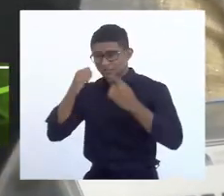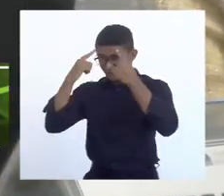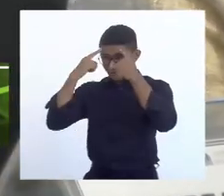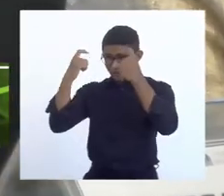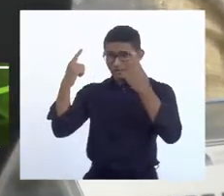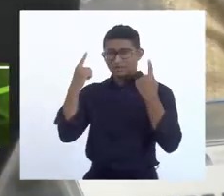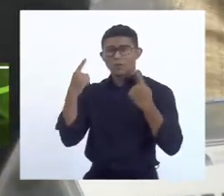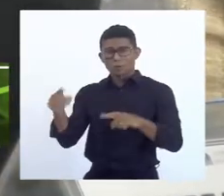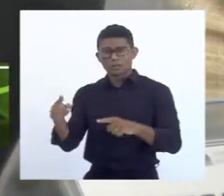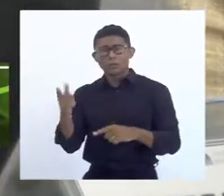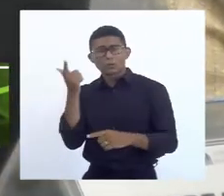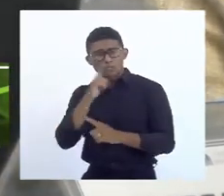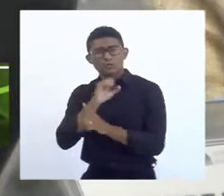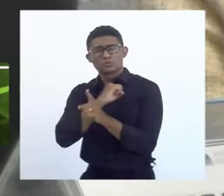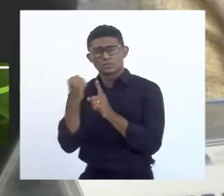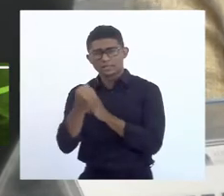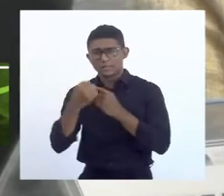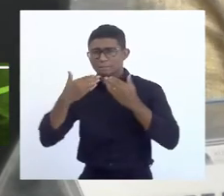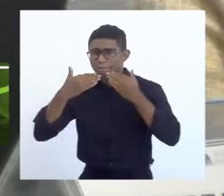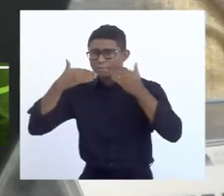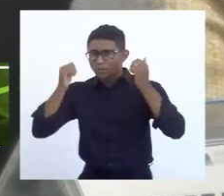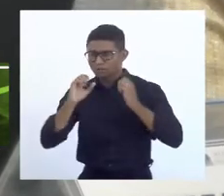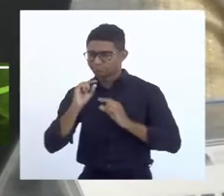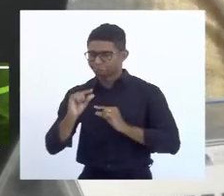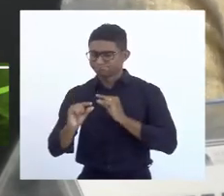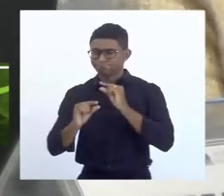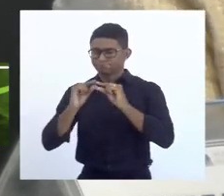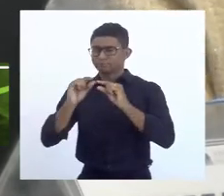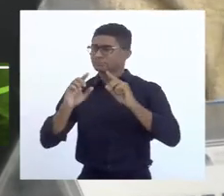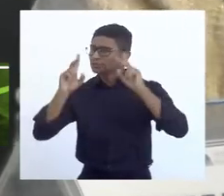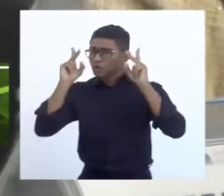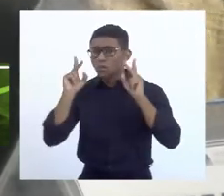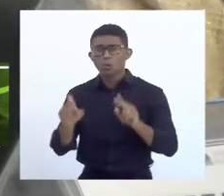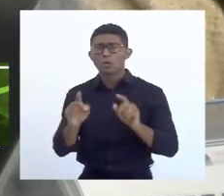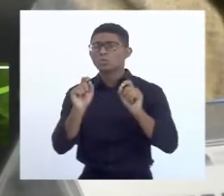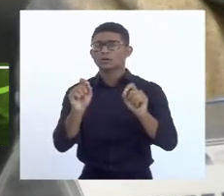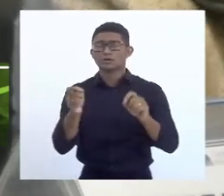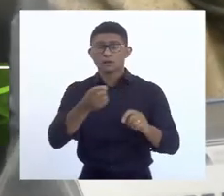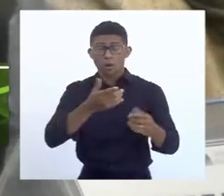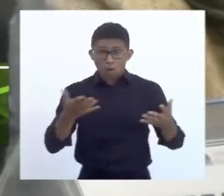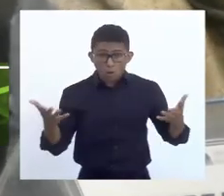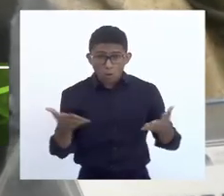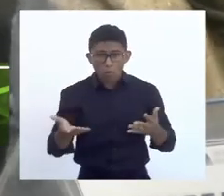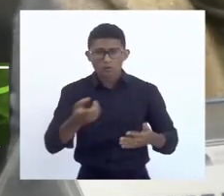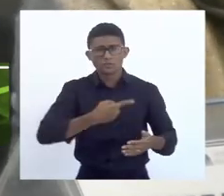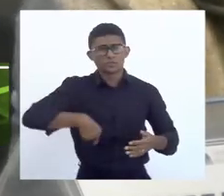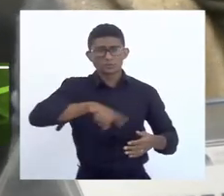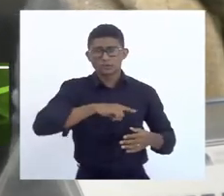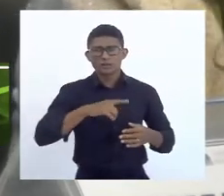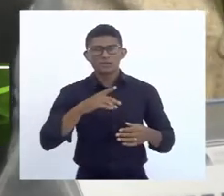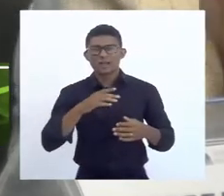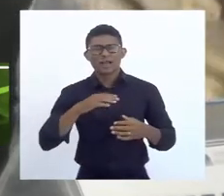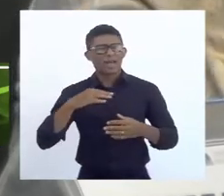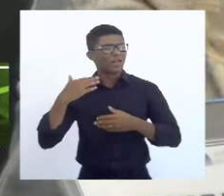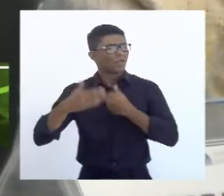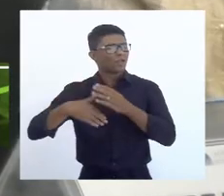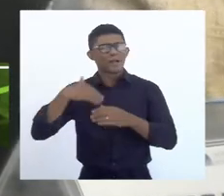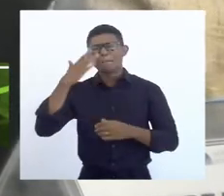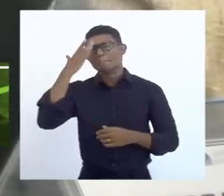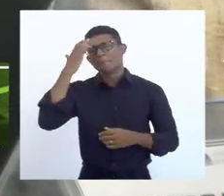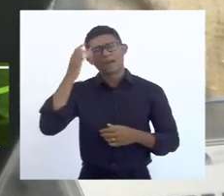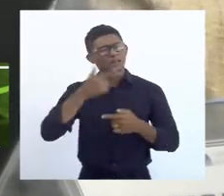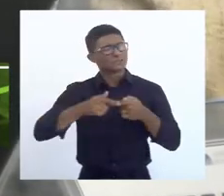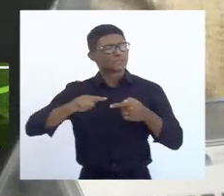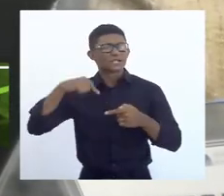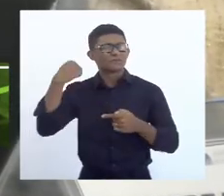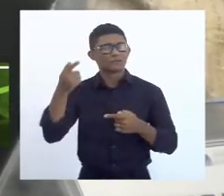todos nós. Da mesma forma, nós precisamos entender hoje, não dá para ser amanhã, não dá para ser na semana que vem, que